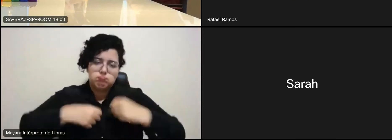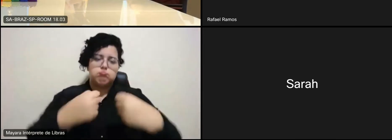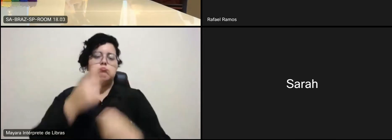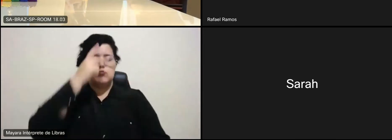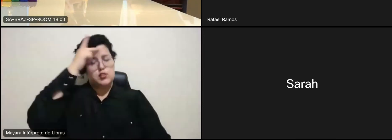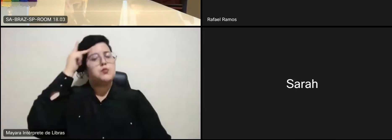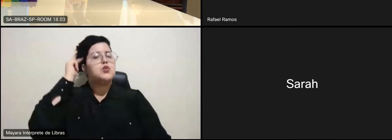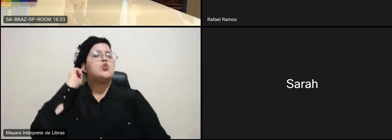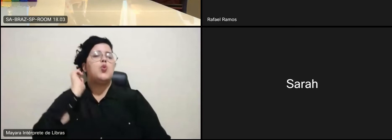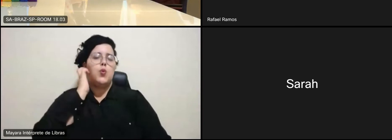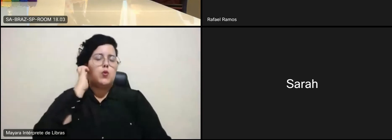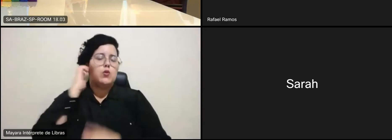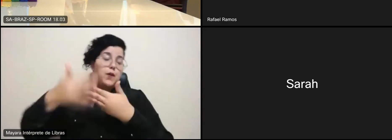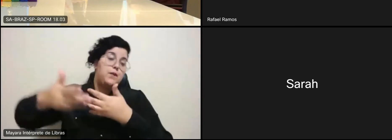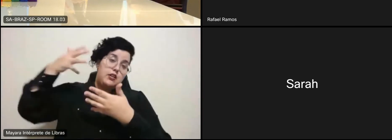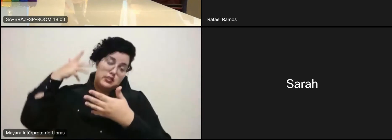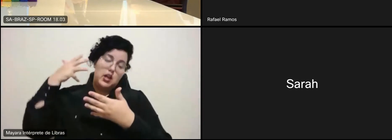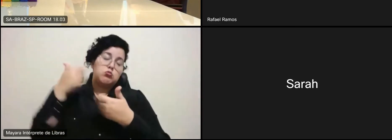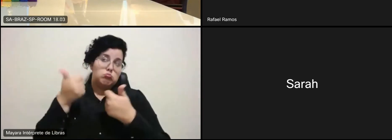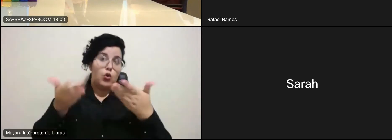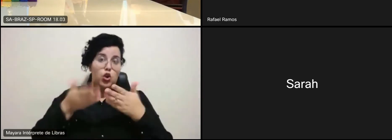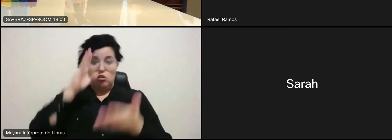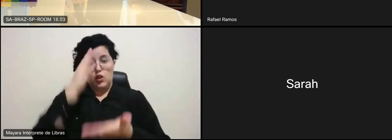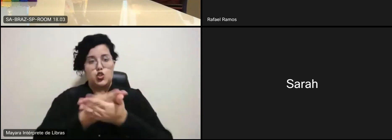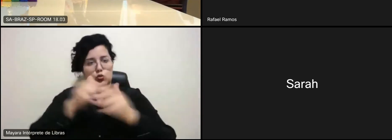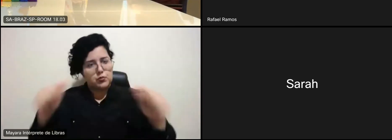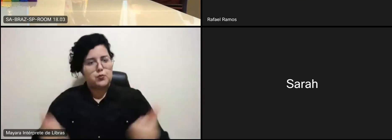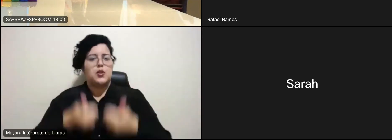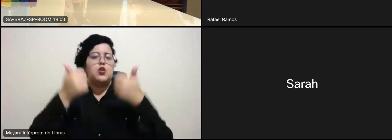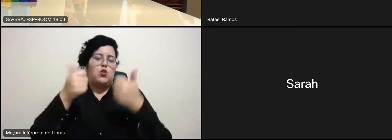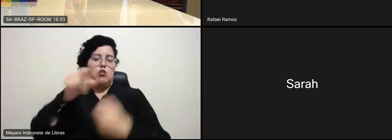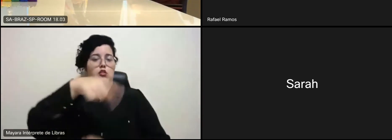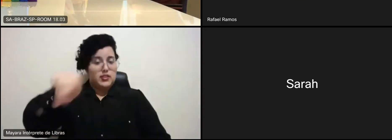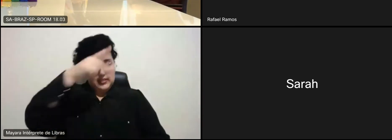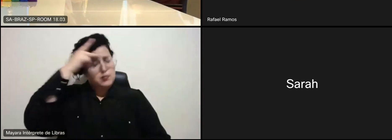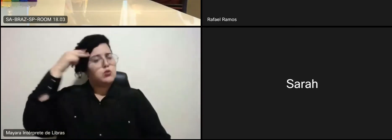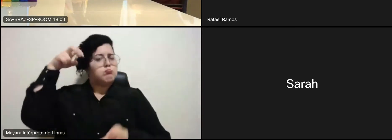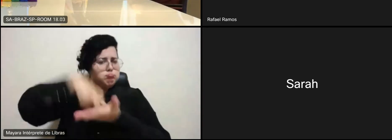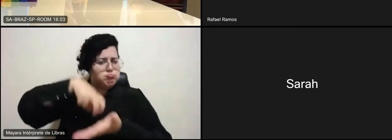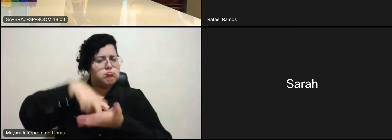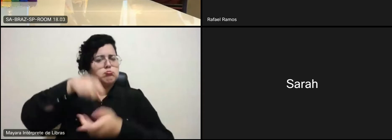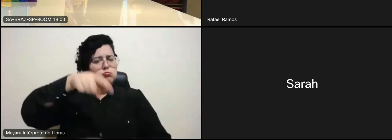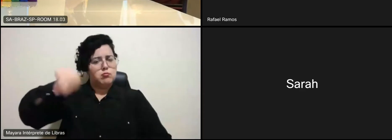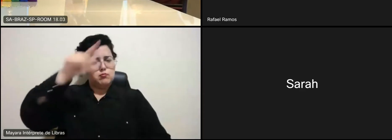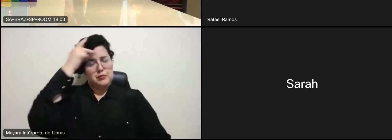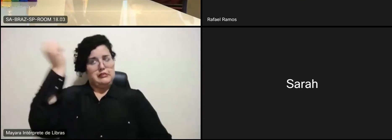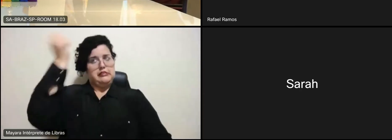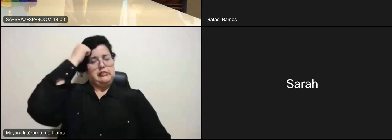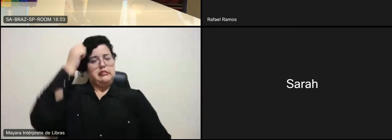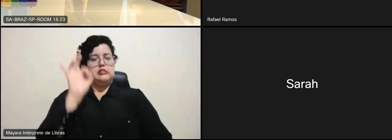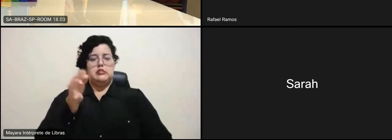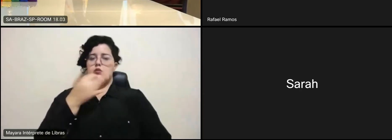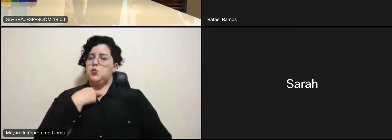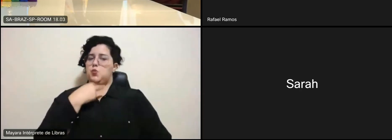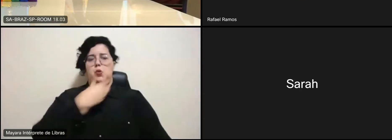aí, passado, vamos começar a acreditar, sabe? A gente precisa começar a ver as pessoas pagando por isso. Sabe? E acho que a gente está aqui num ambiente